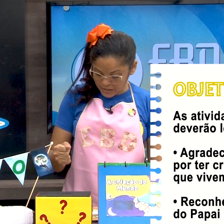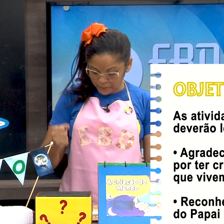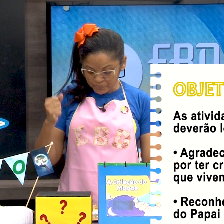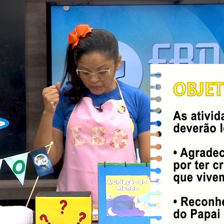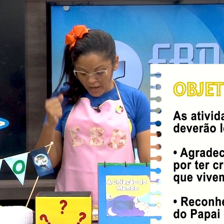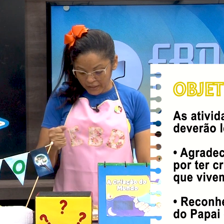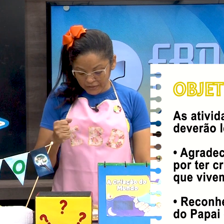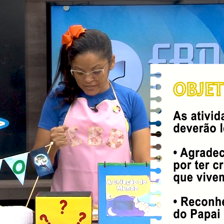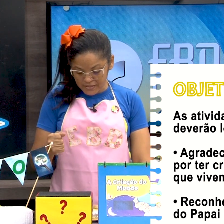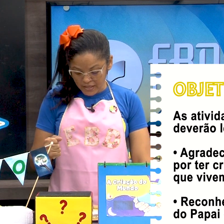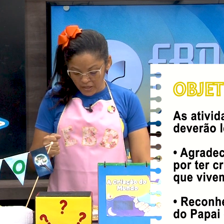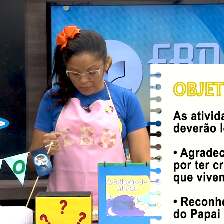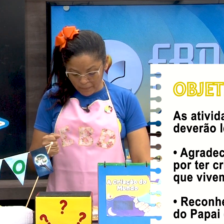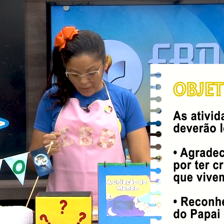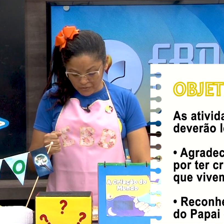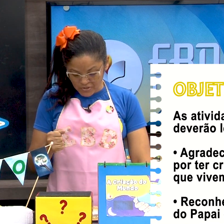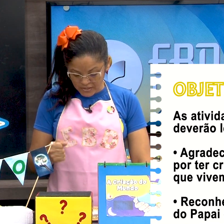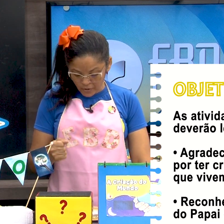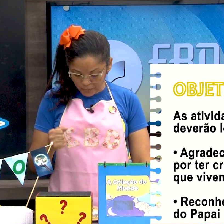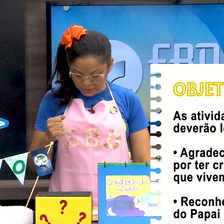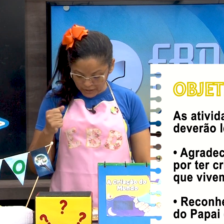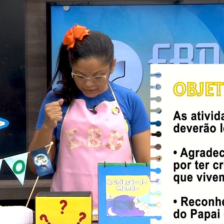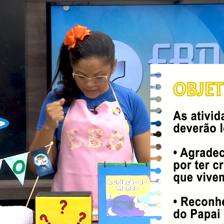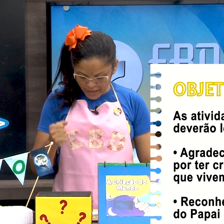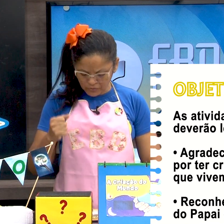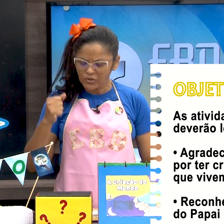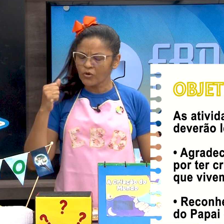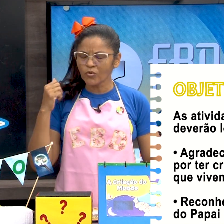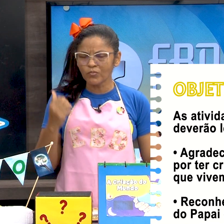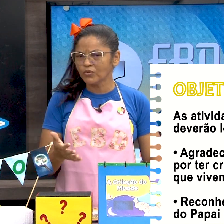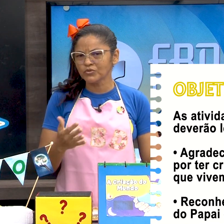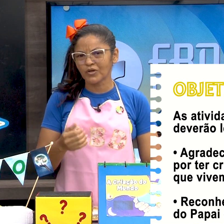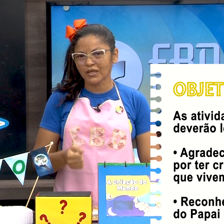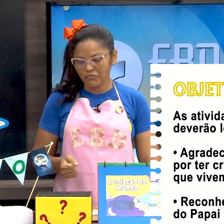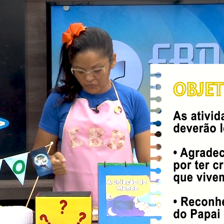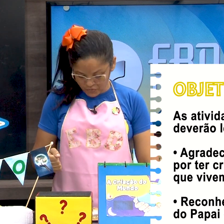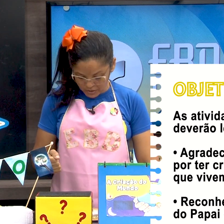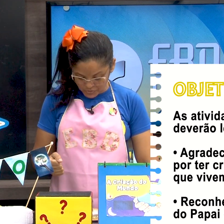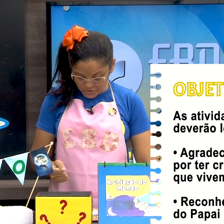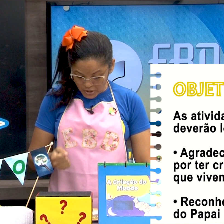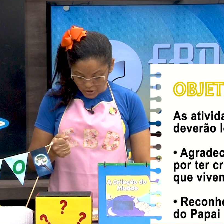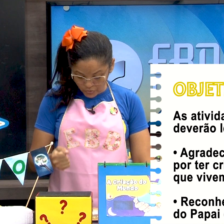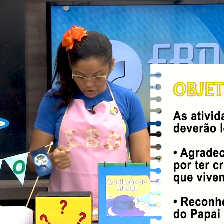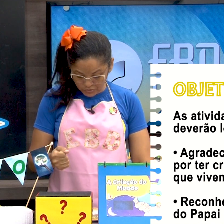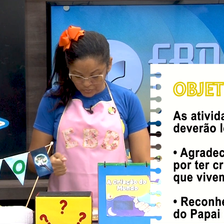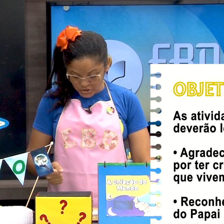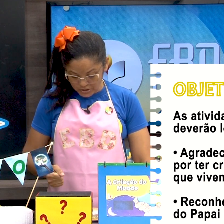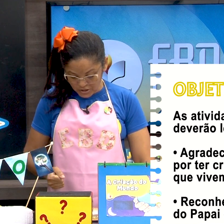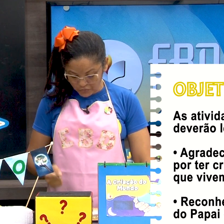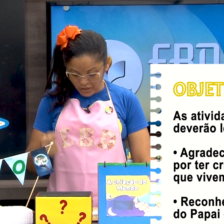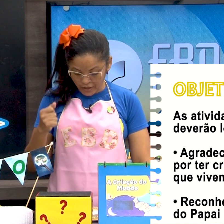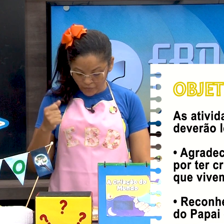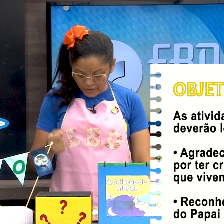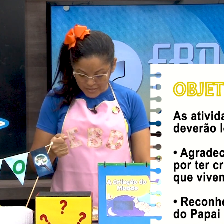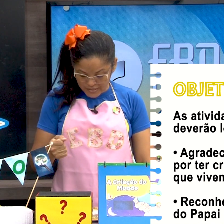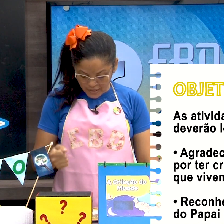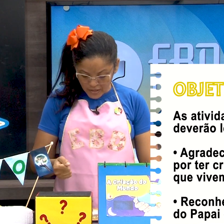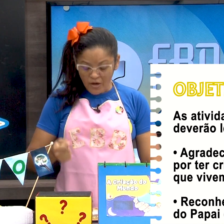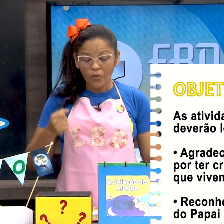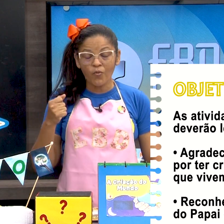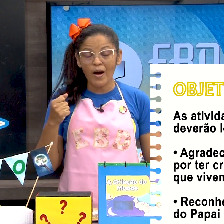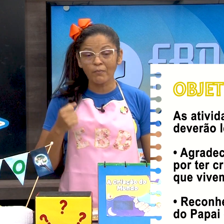dessa lição agradecer ao papai do céu por ter criado o mundo em que vivemos e o outro objetivo é